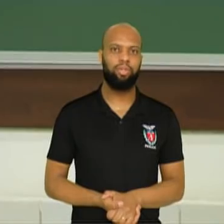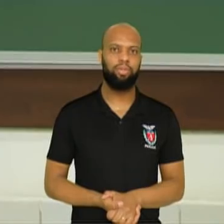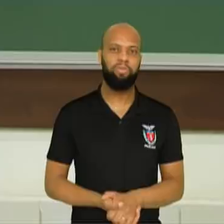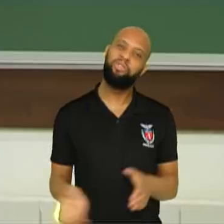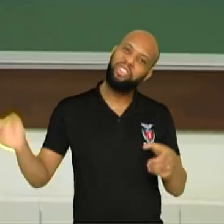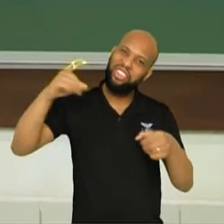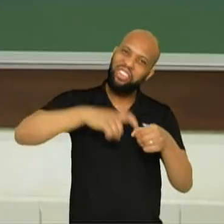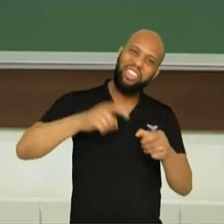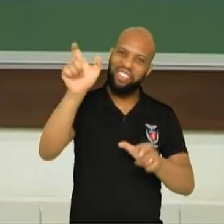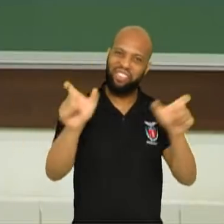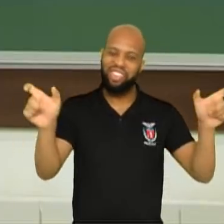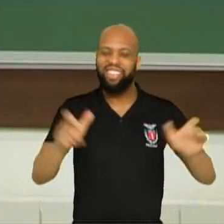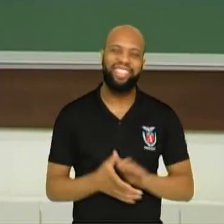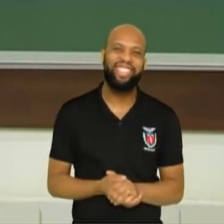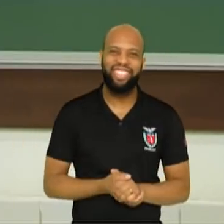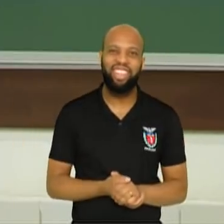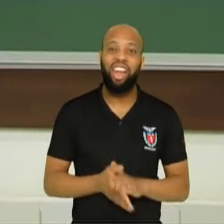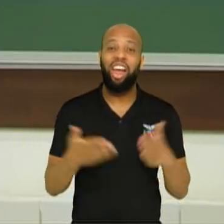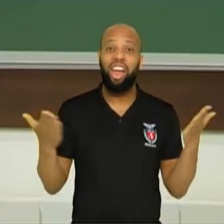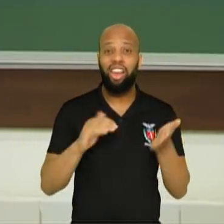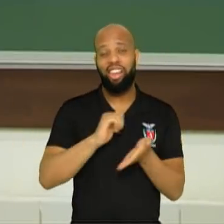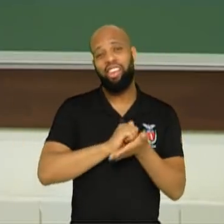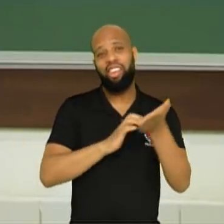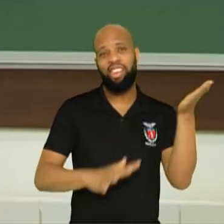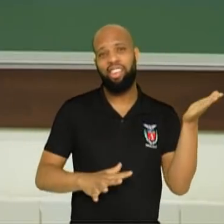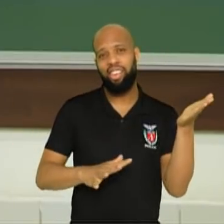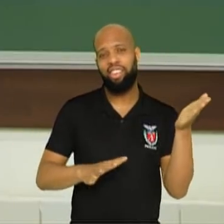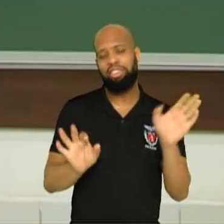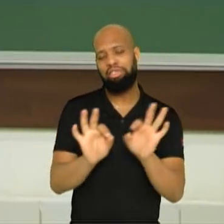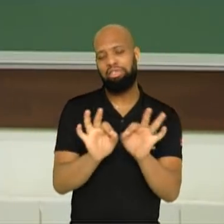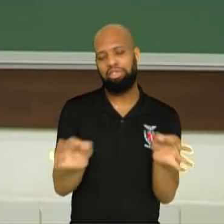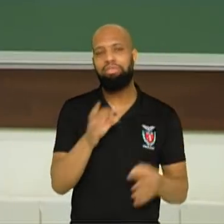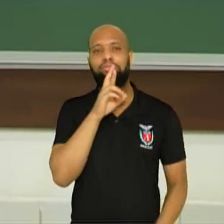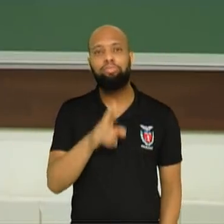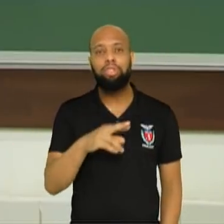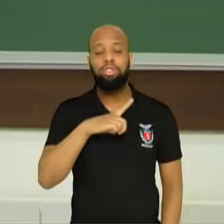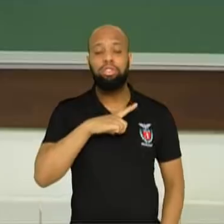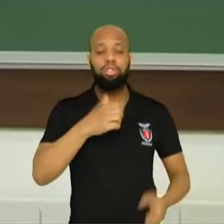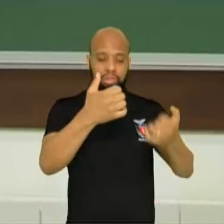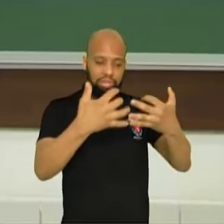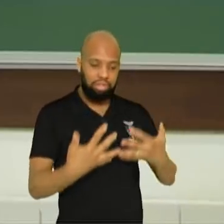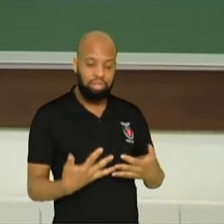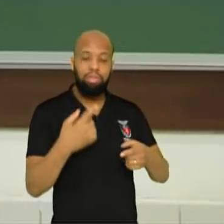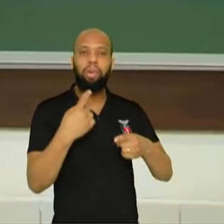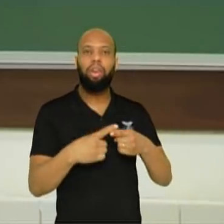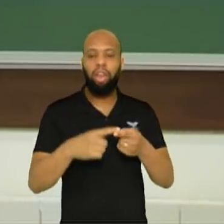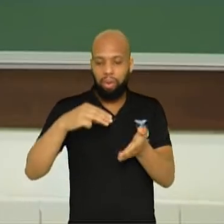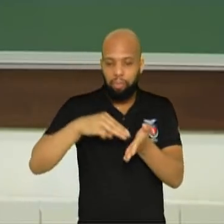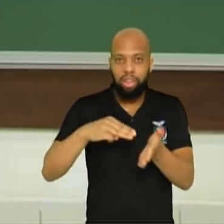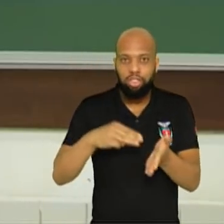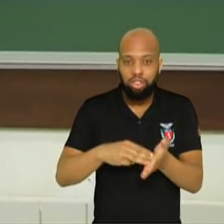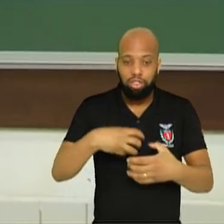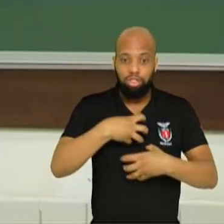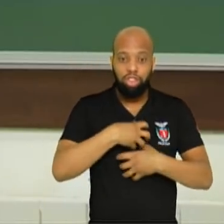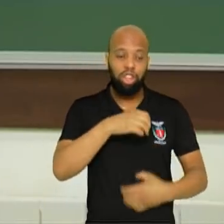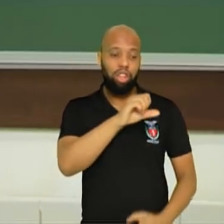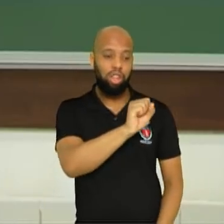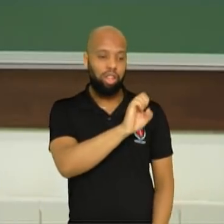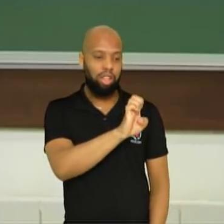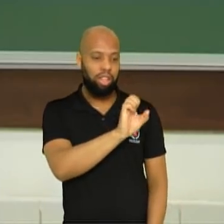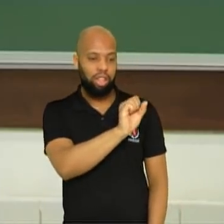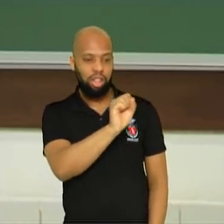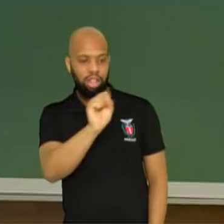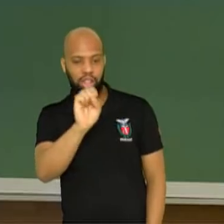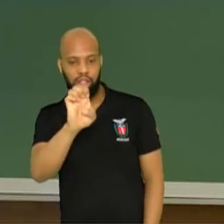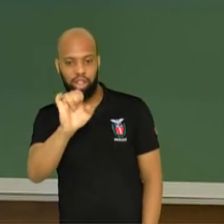Estamos de volta, galerinha. E esse exercício estava bem simples. Você tinha que me dizer por que que as esponjas são sésseis. Eu trouxe